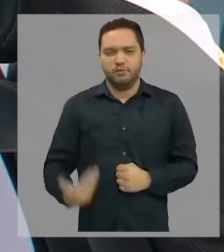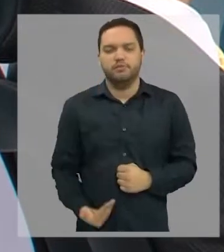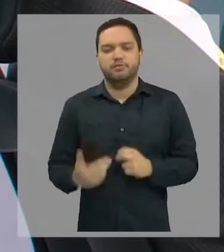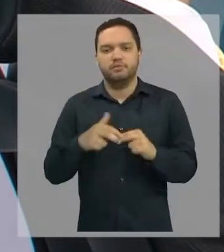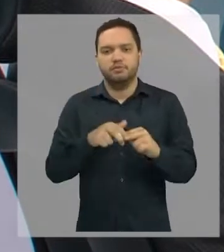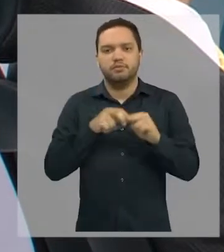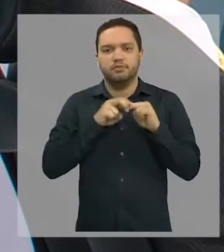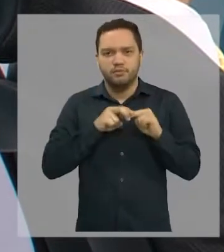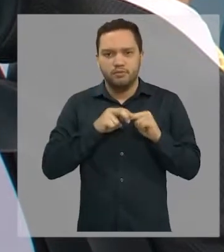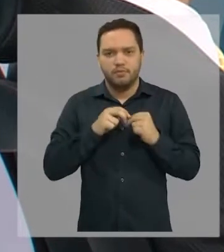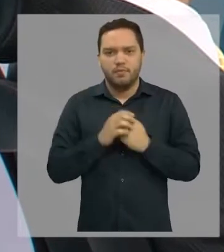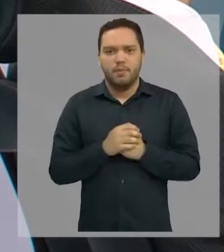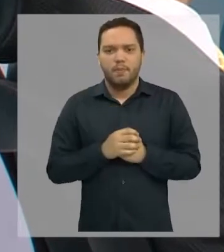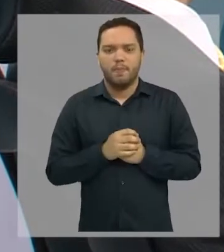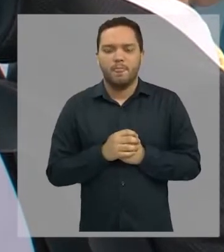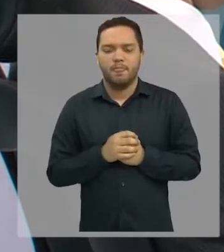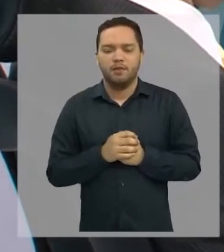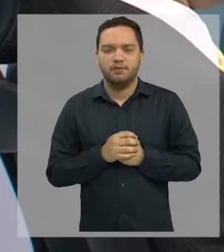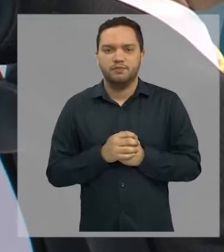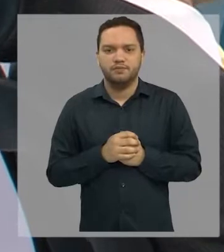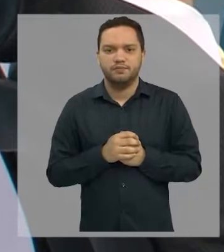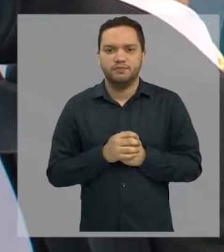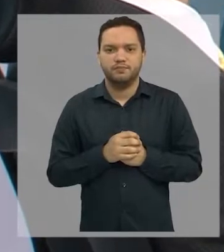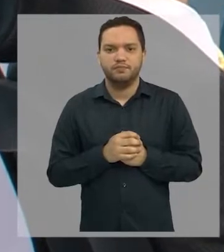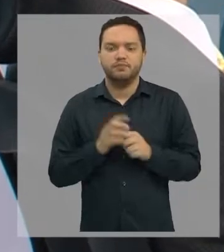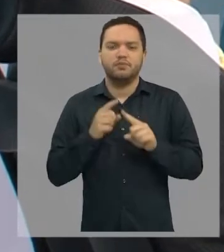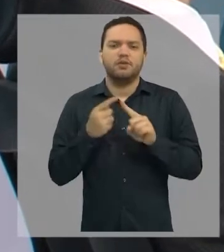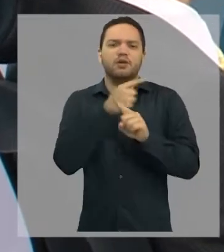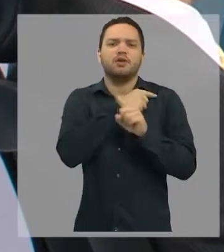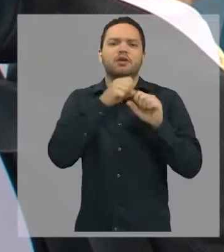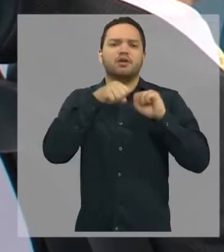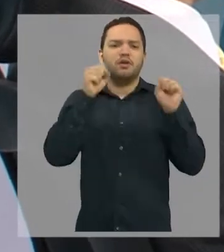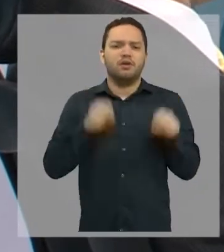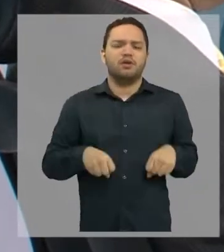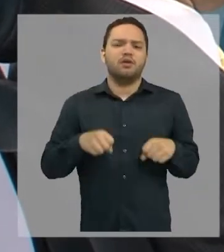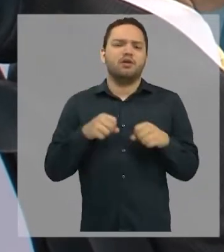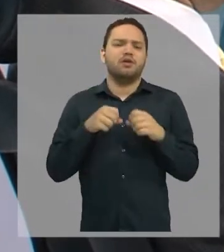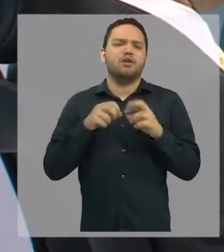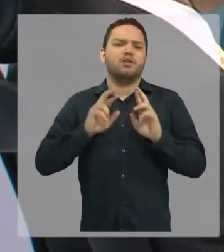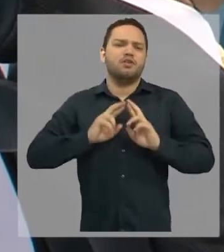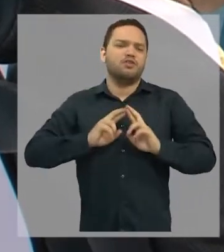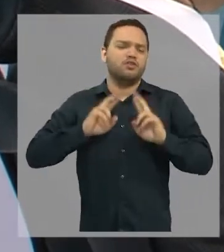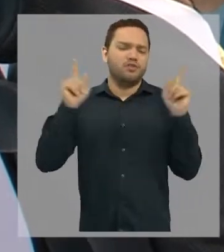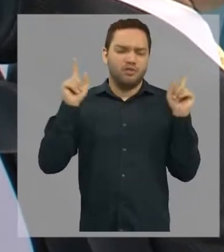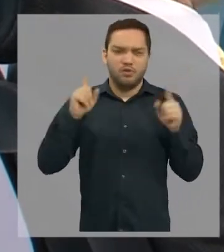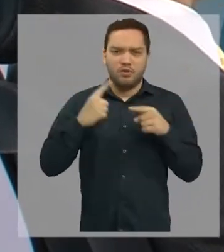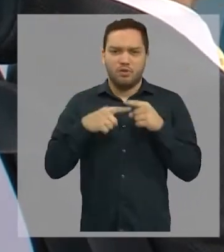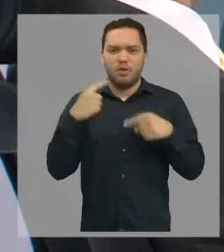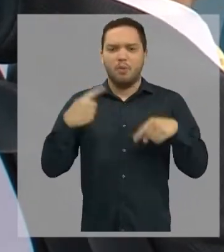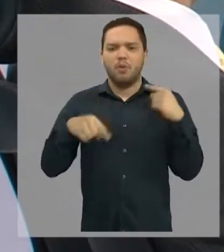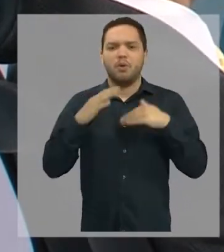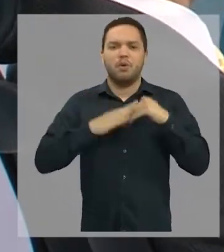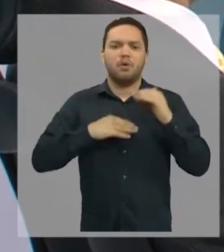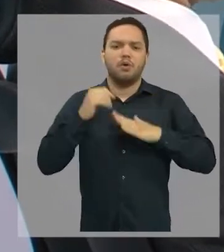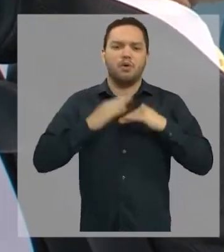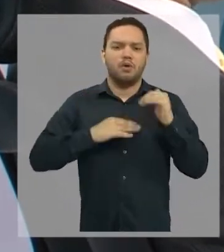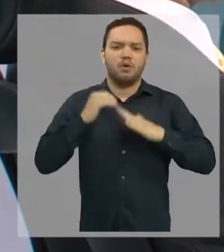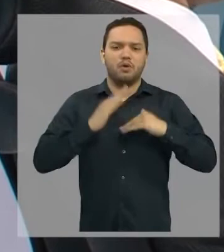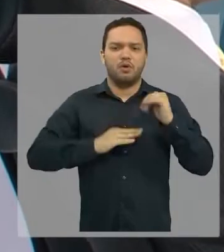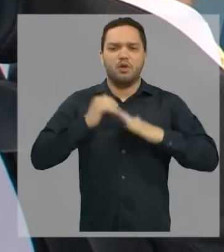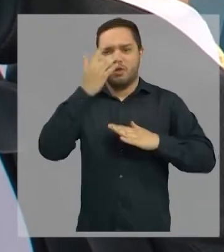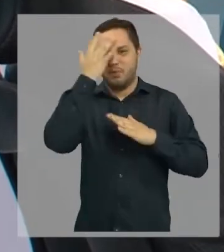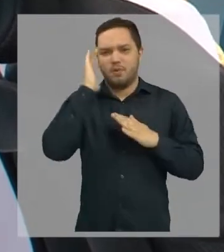combatendo esse patrimonialismo político, o fisiologismo, a política profissional,